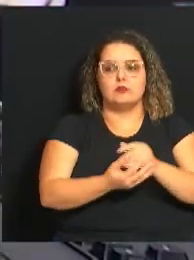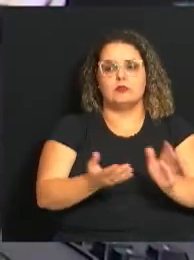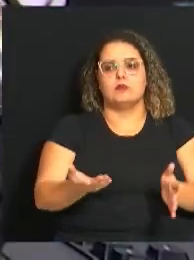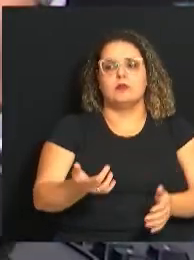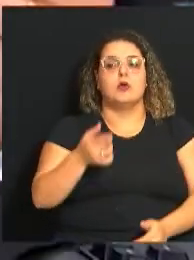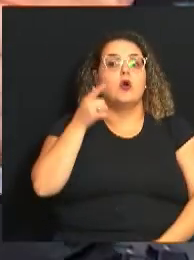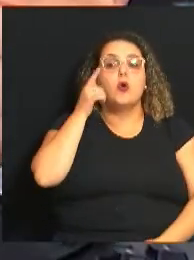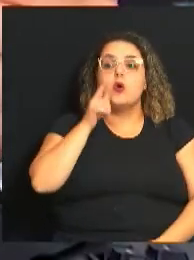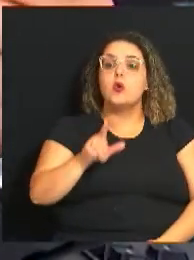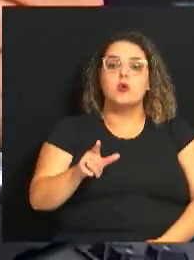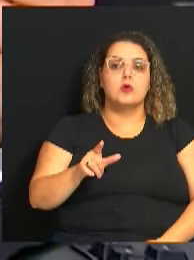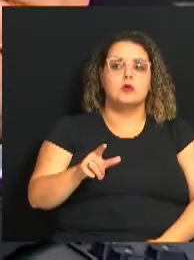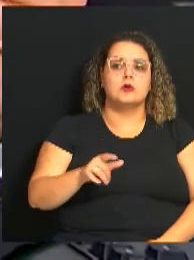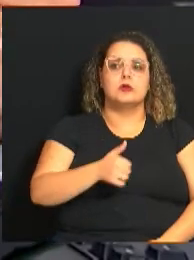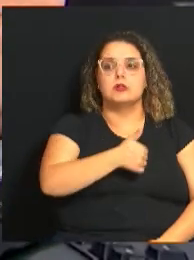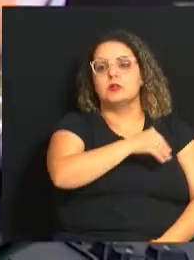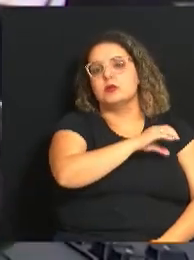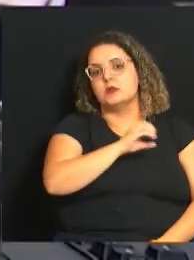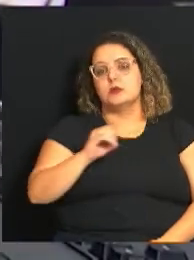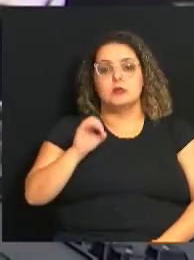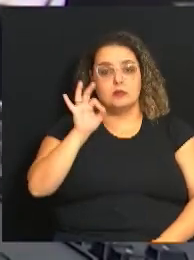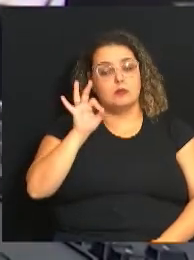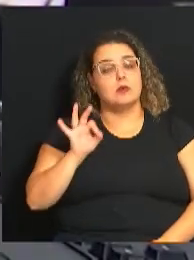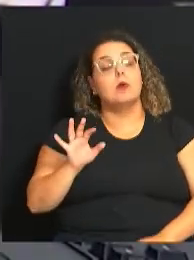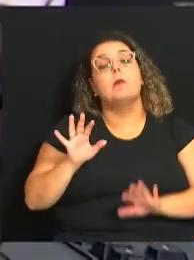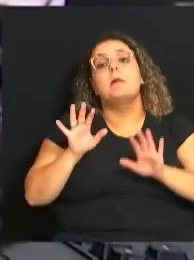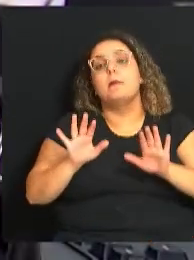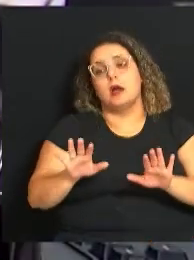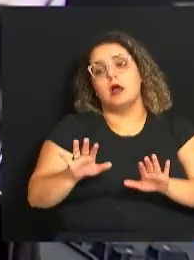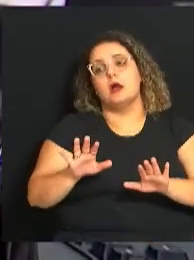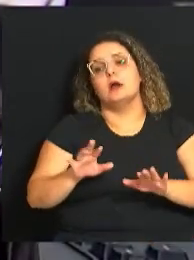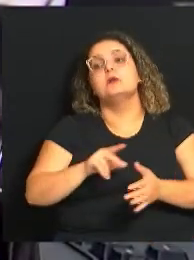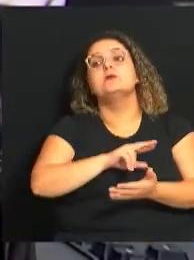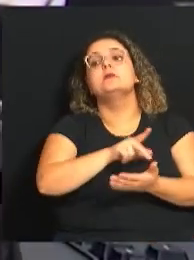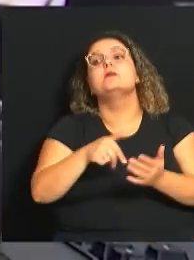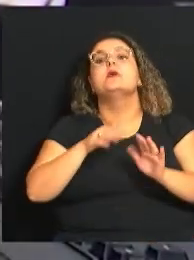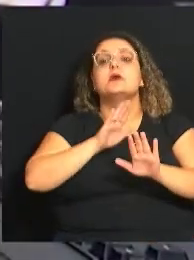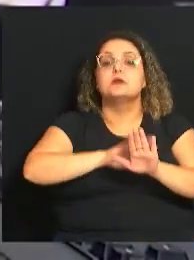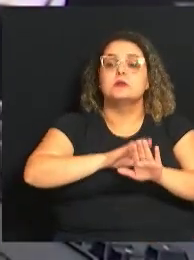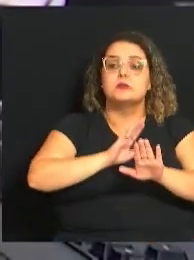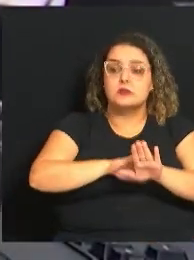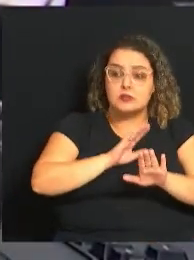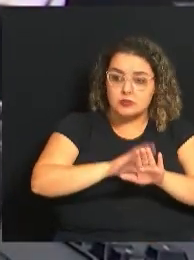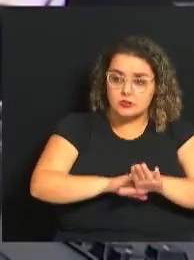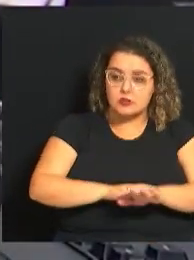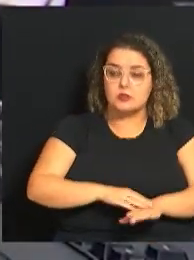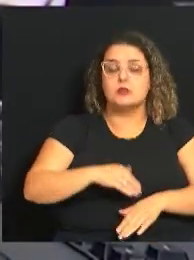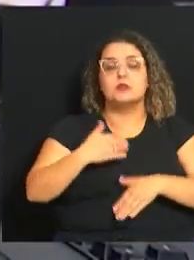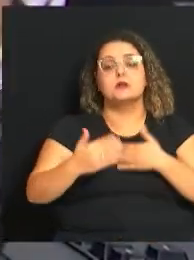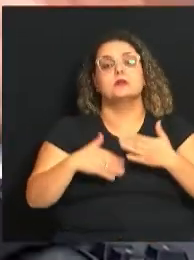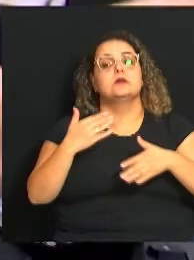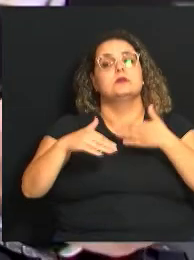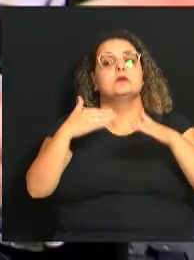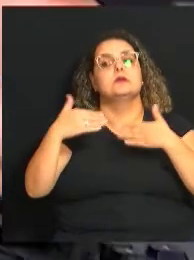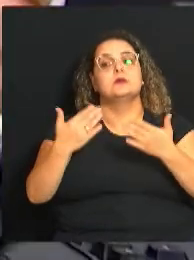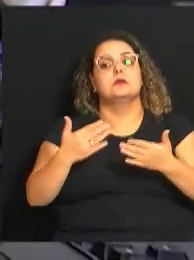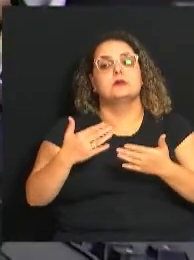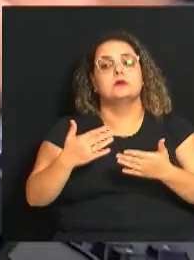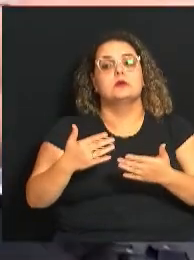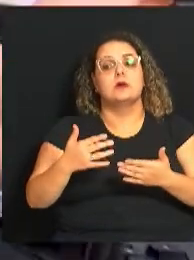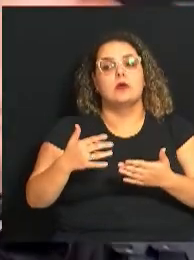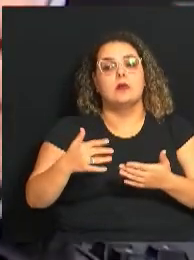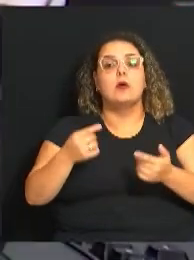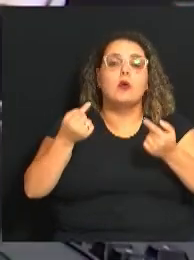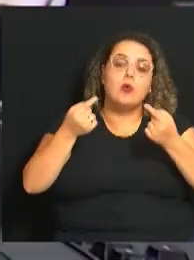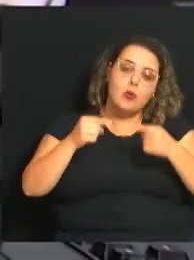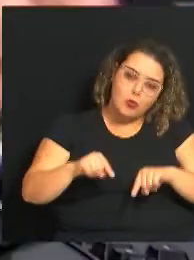consiga atingir 100%, mas são várias ações que se constroem para combater